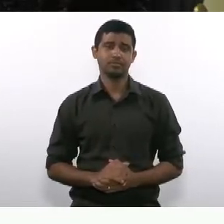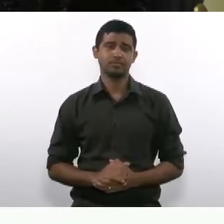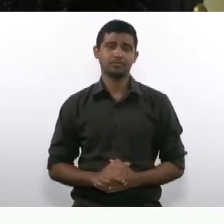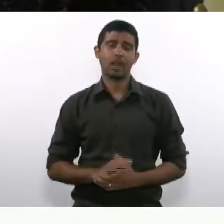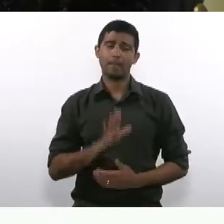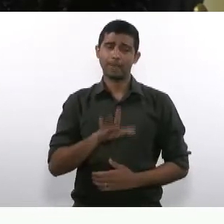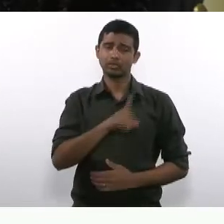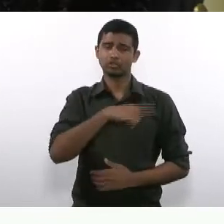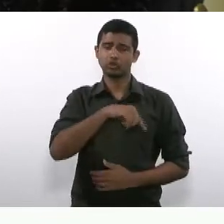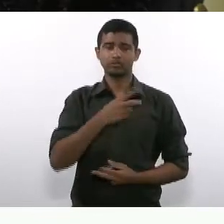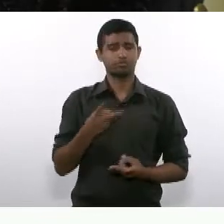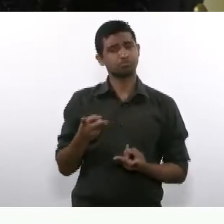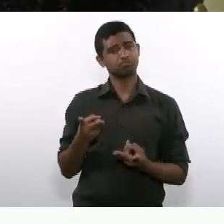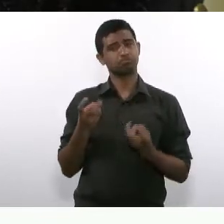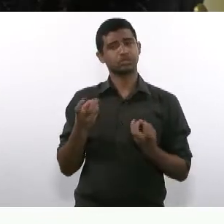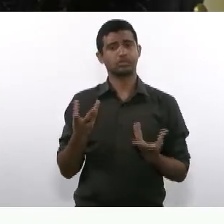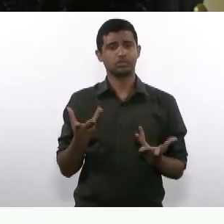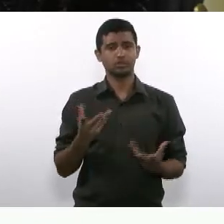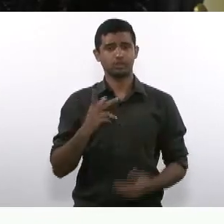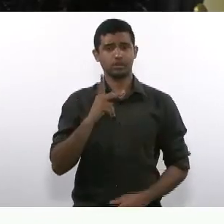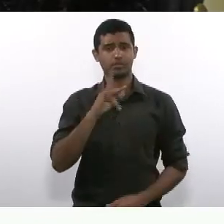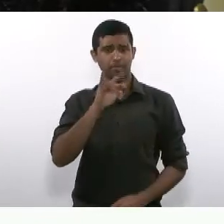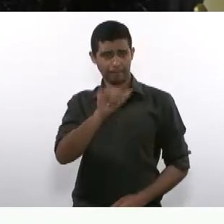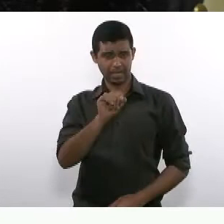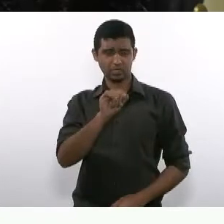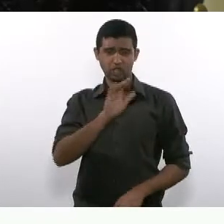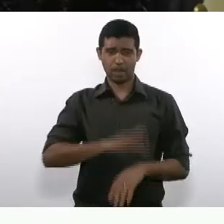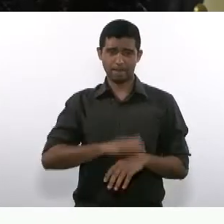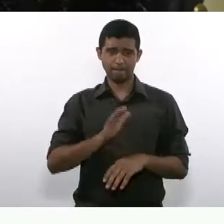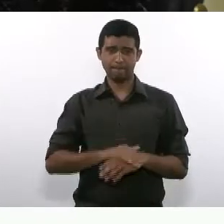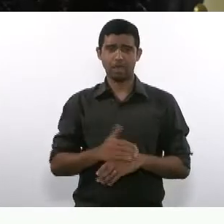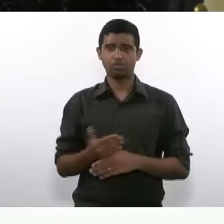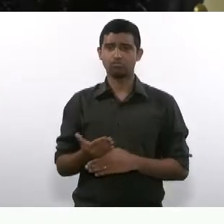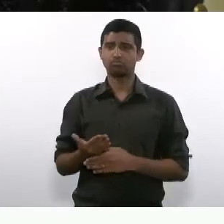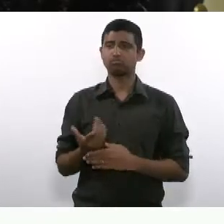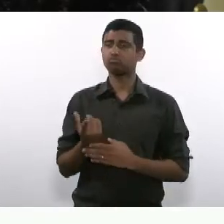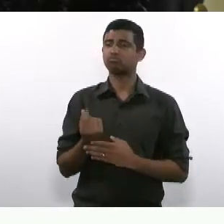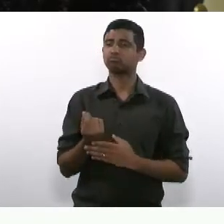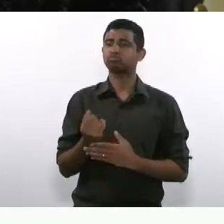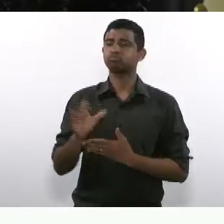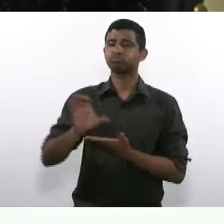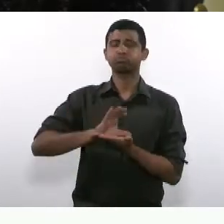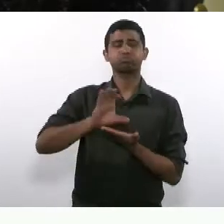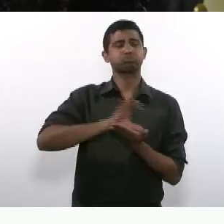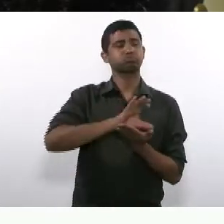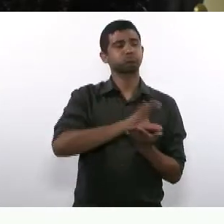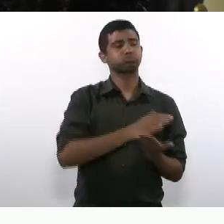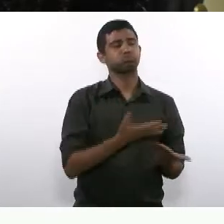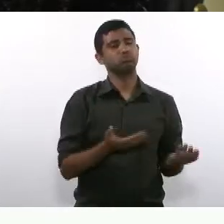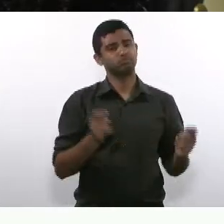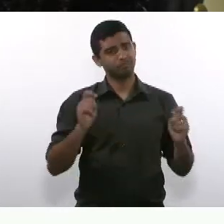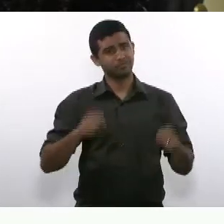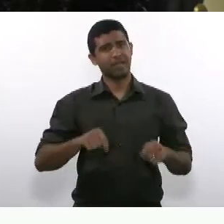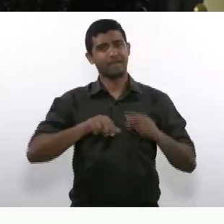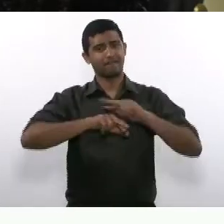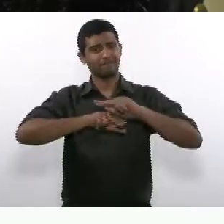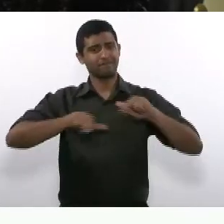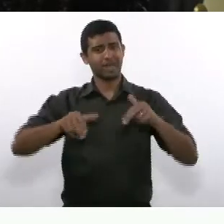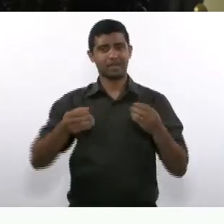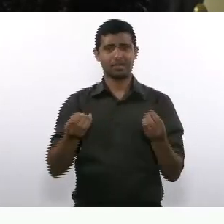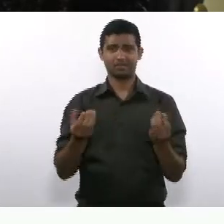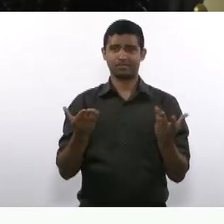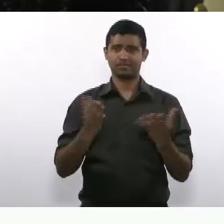que, de pires na mão, pedindo recurso para uma pasta tão importante, que pode ser efetivamente a saída, não